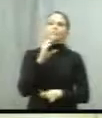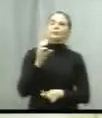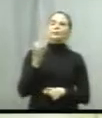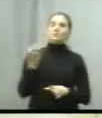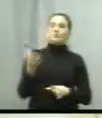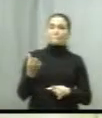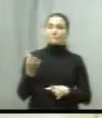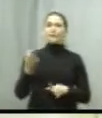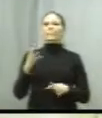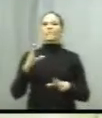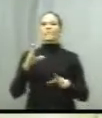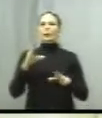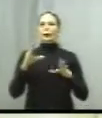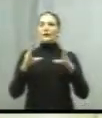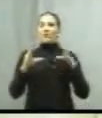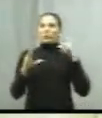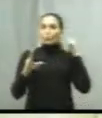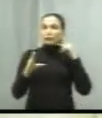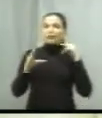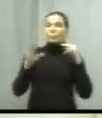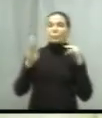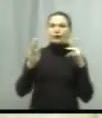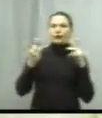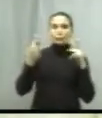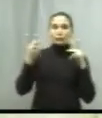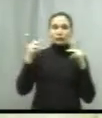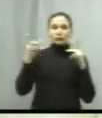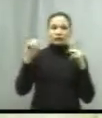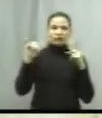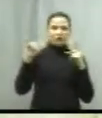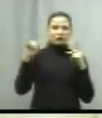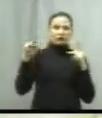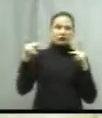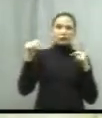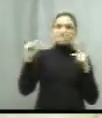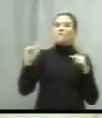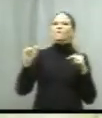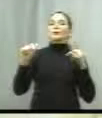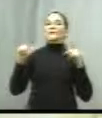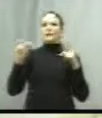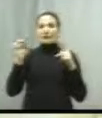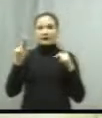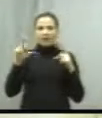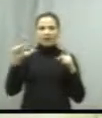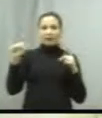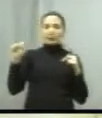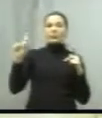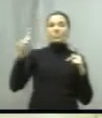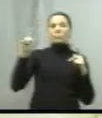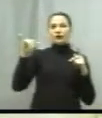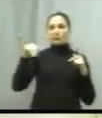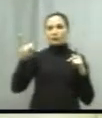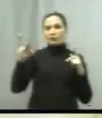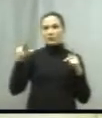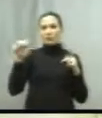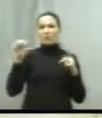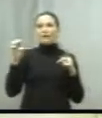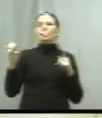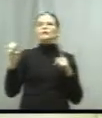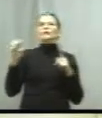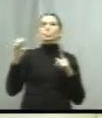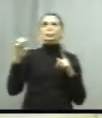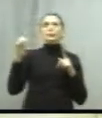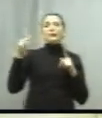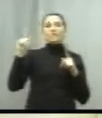ao vereador Rodrigo Bochechinha, à vereadora Gabriela Palombo, ao vereador Donizete Simeone, ao vereador Geice